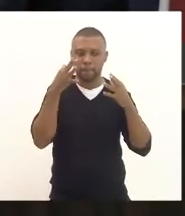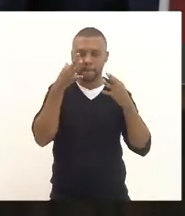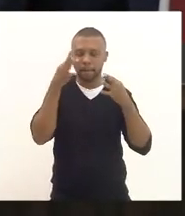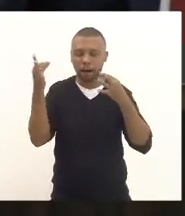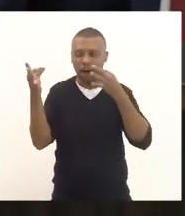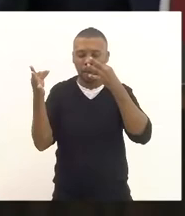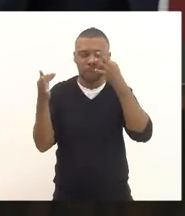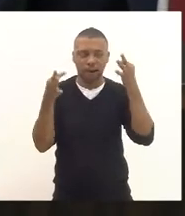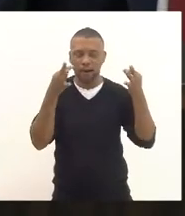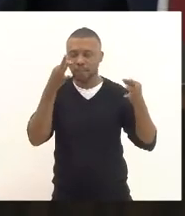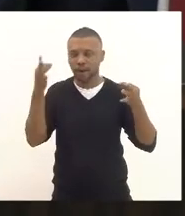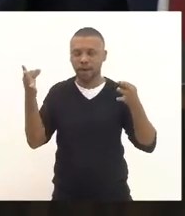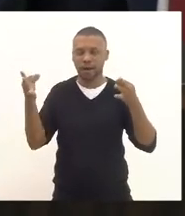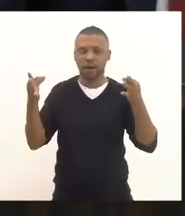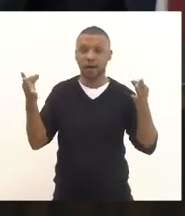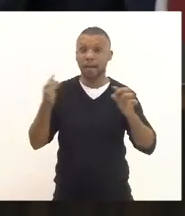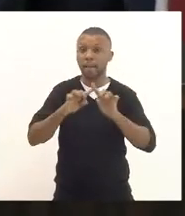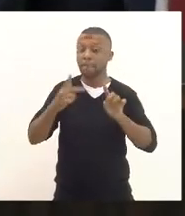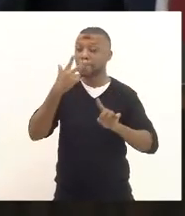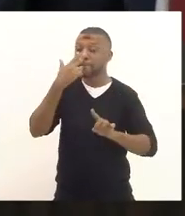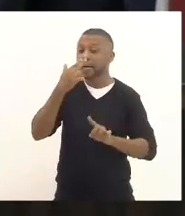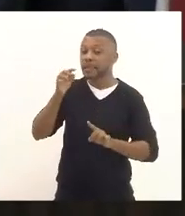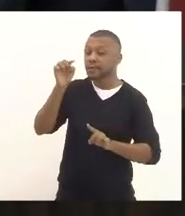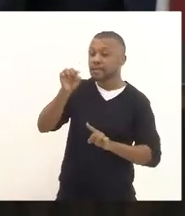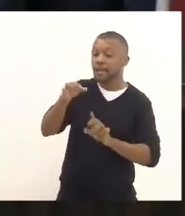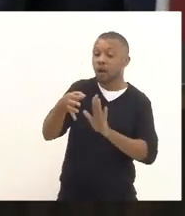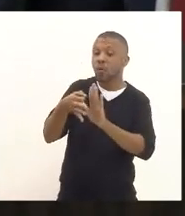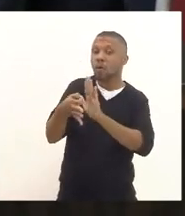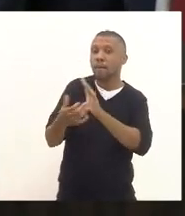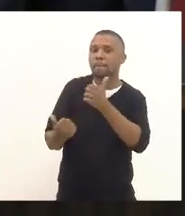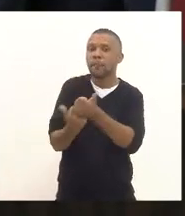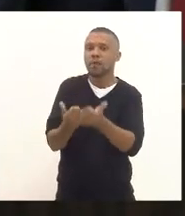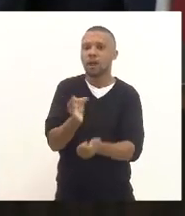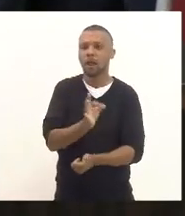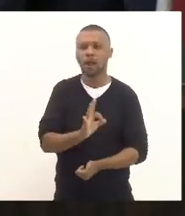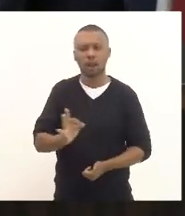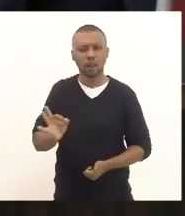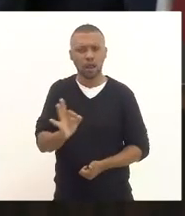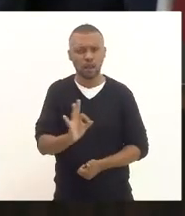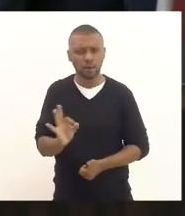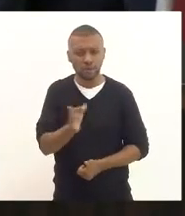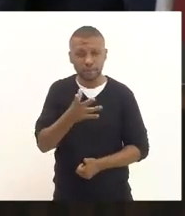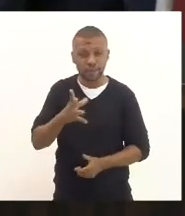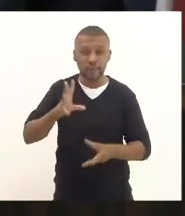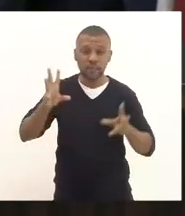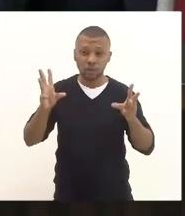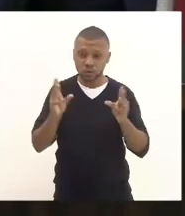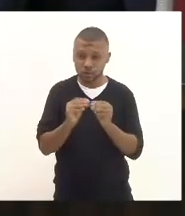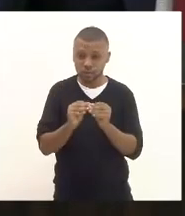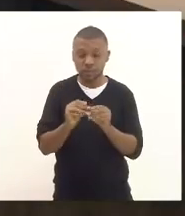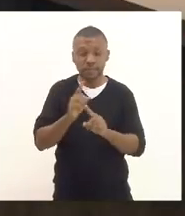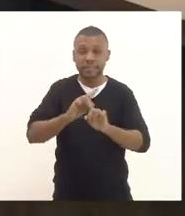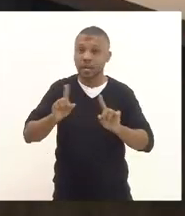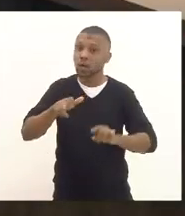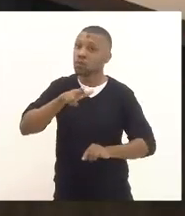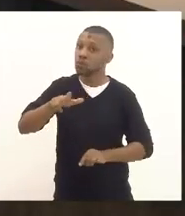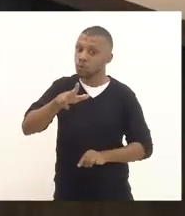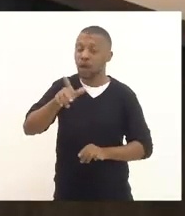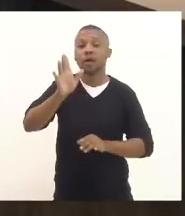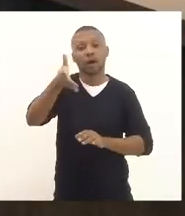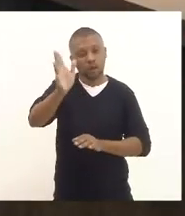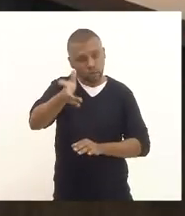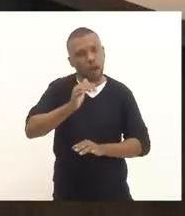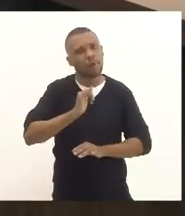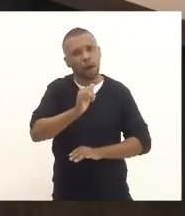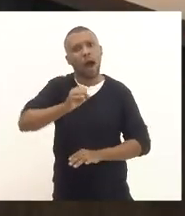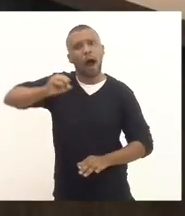mas eu acho que vossa excelência não emitiu parecer favorável já fez as considerações não só emitir